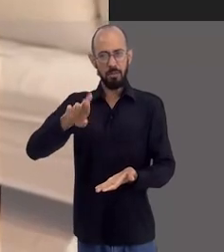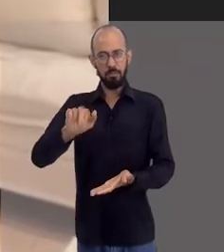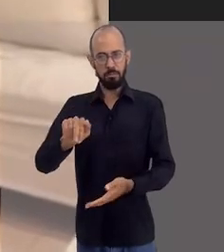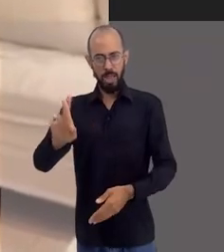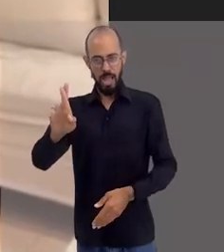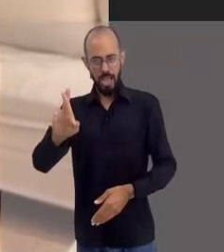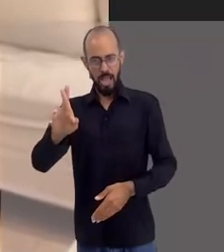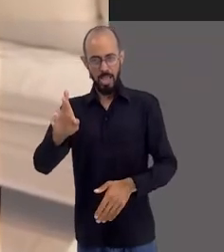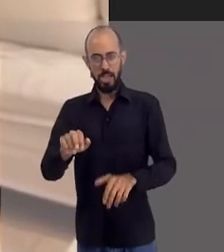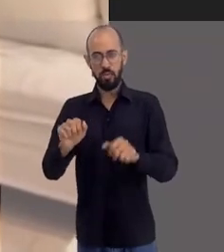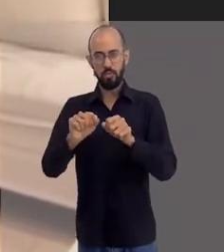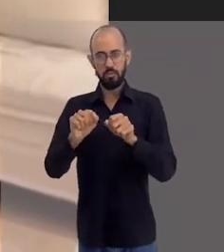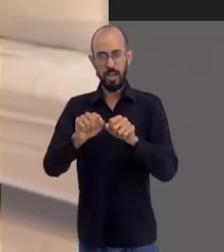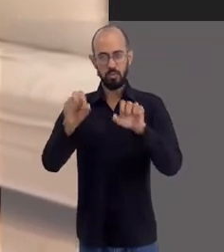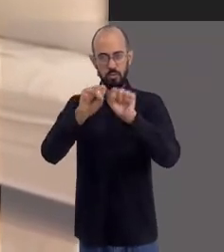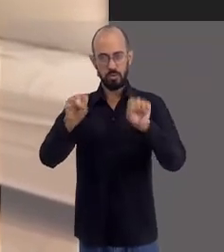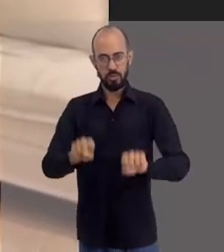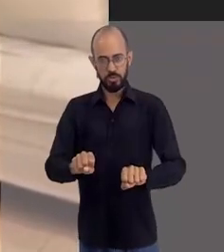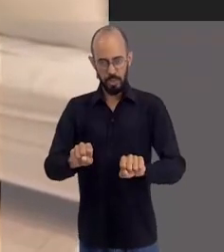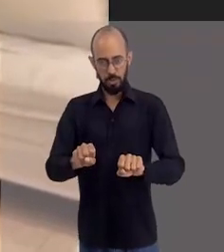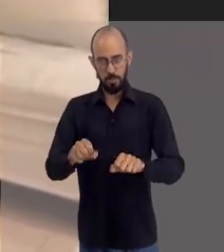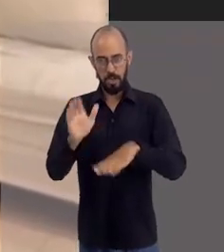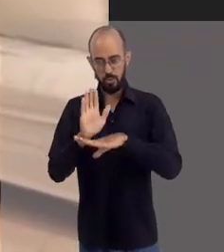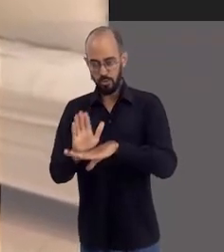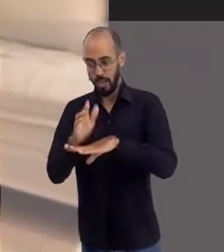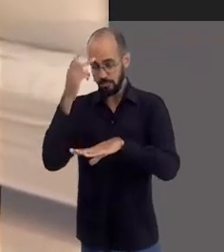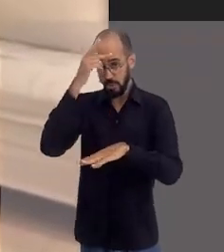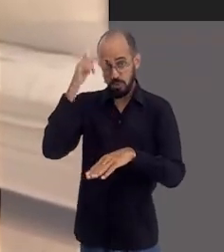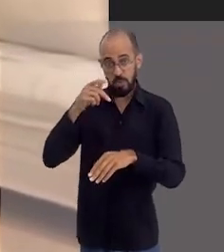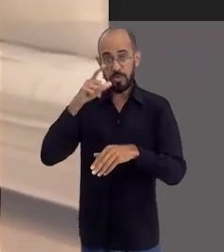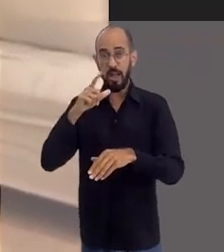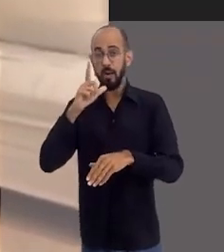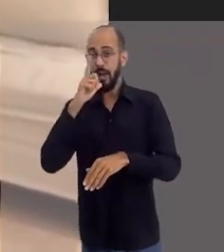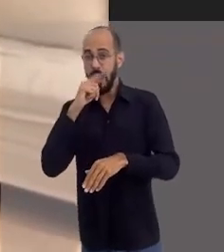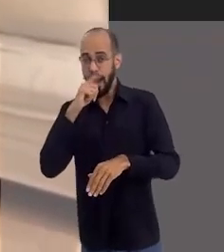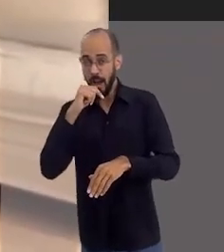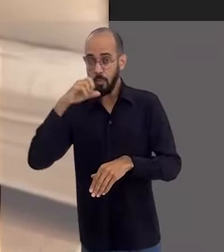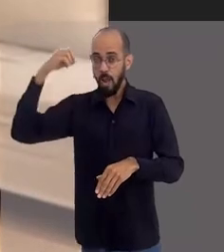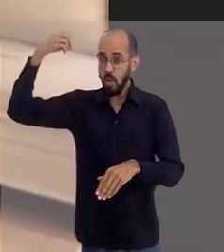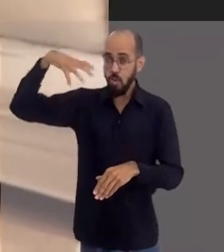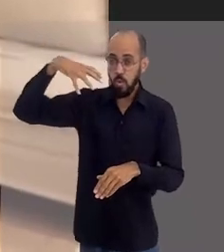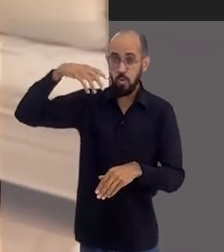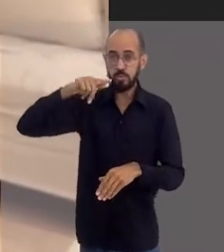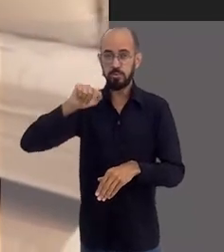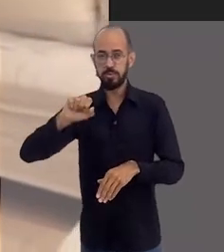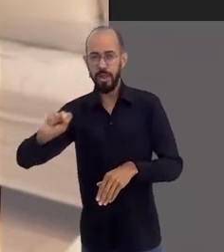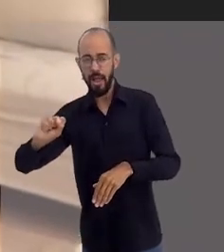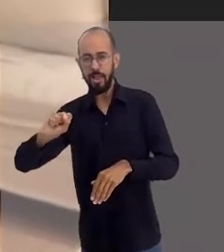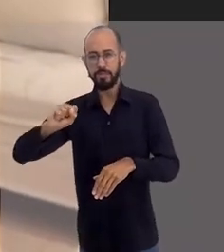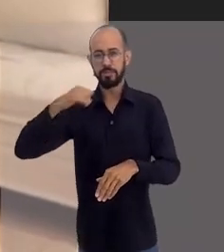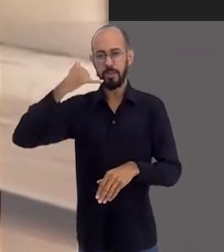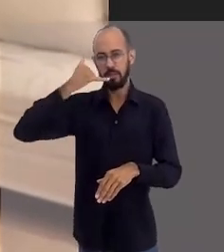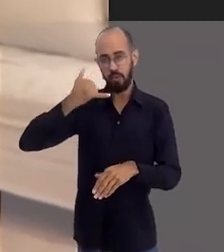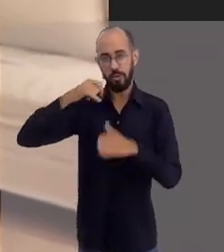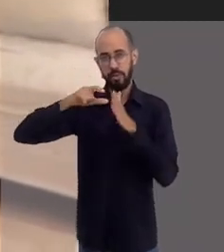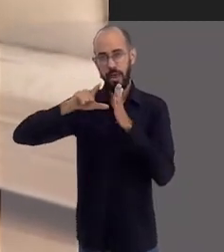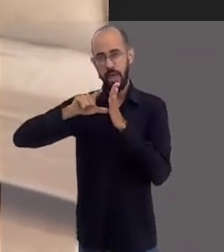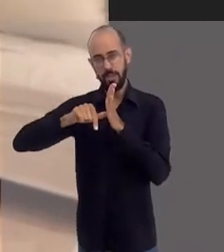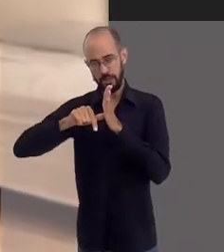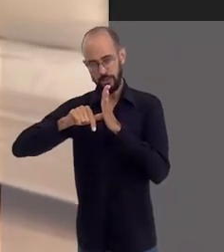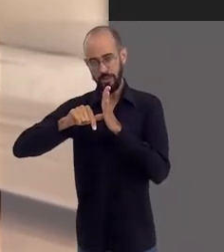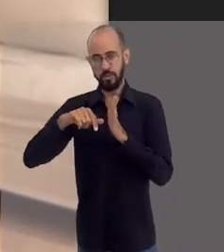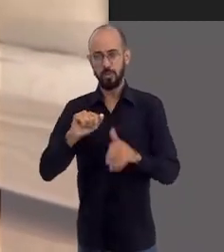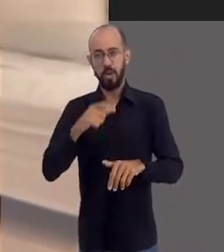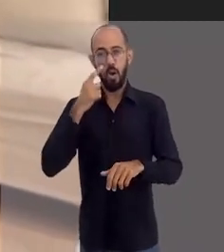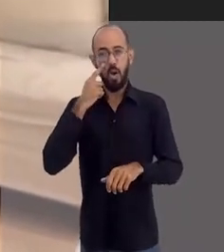oferece uma plataforma para ajudar pessoas que estão com as contas de água luz gás e telefone atraso e